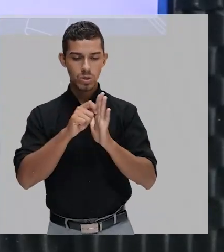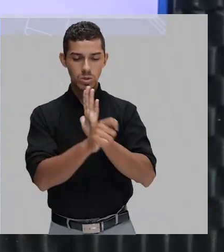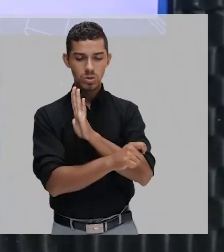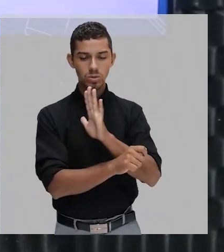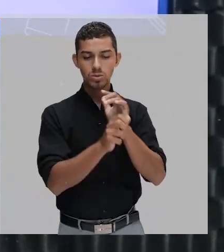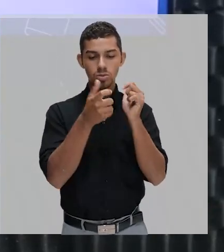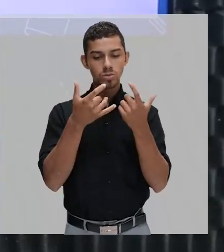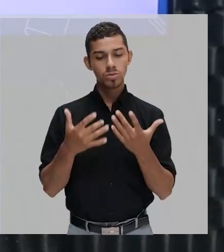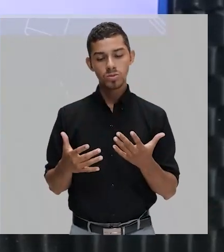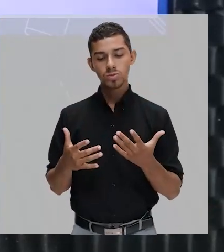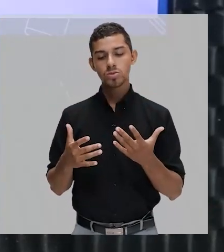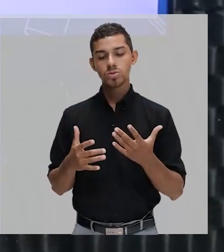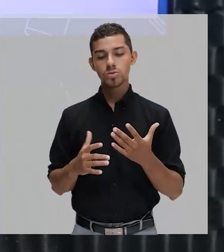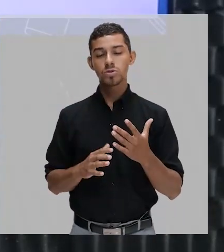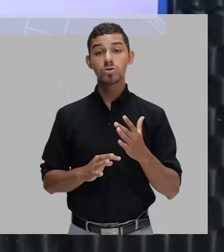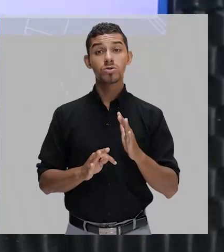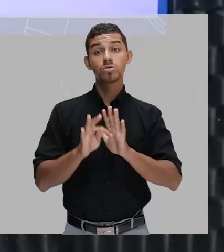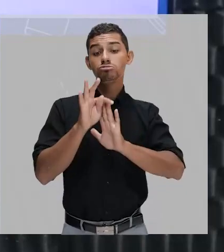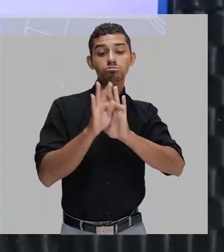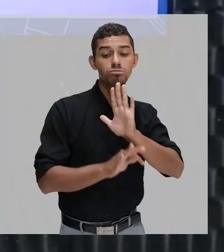Nós estamos tratando de um texto de